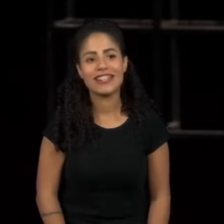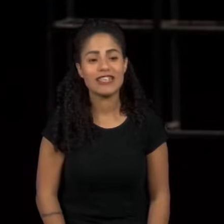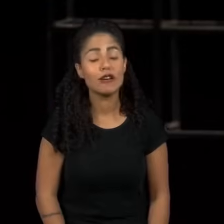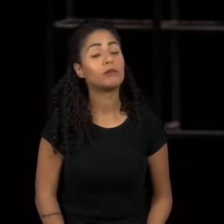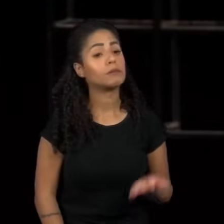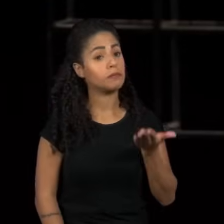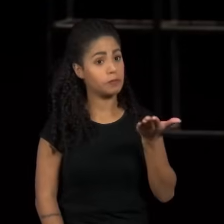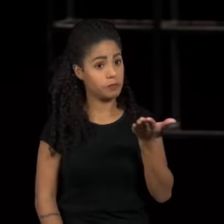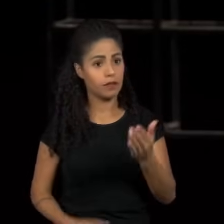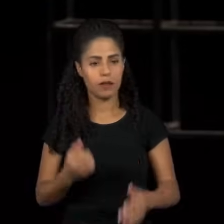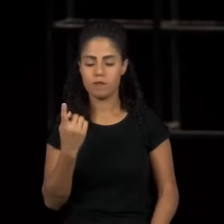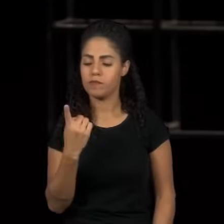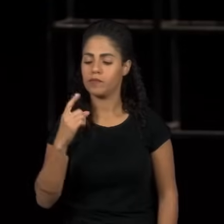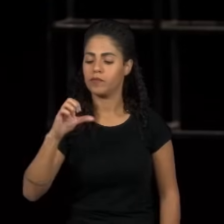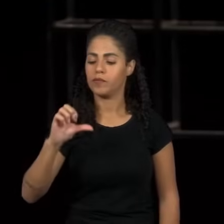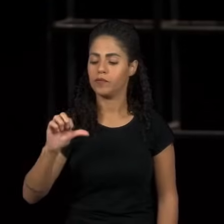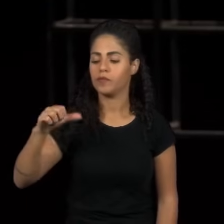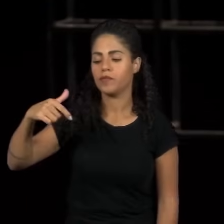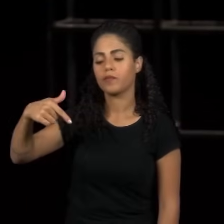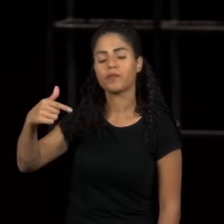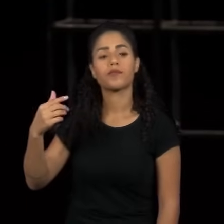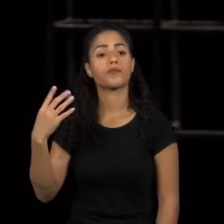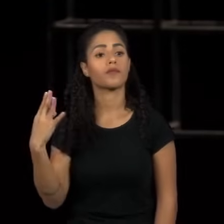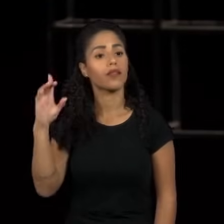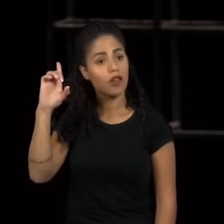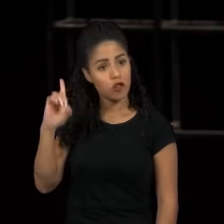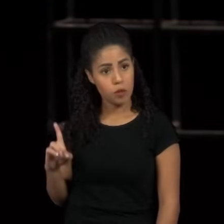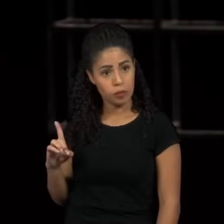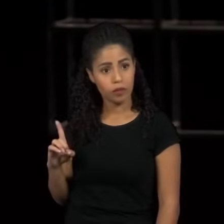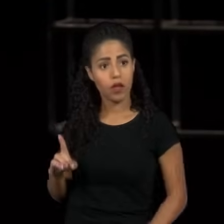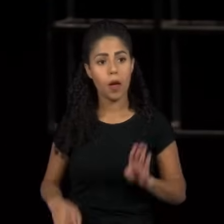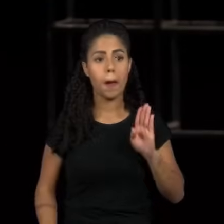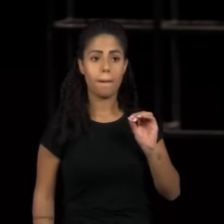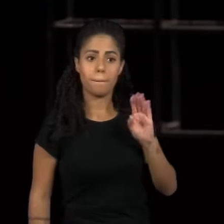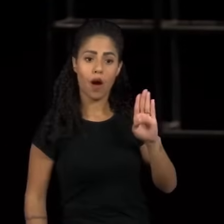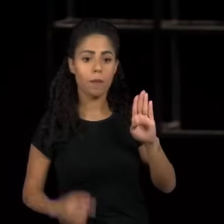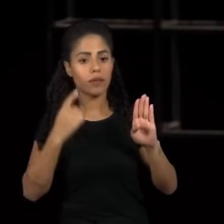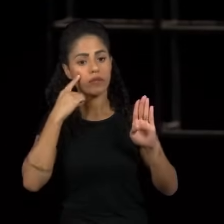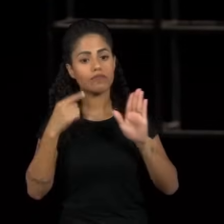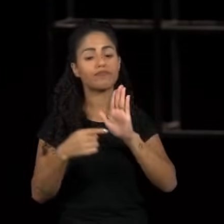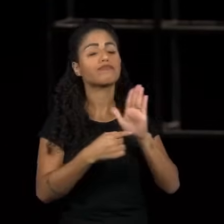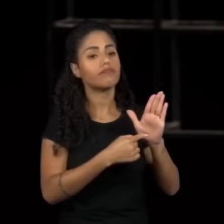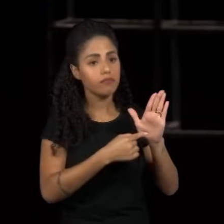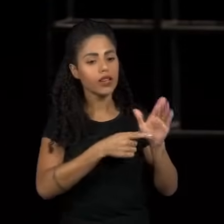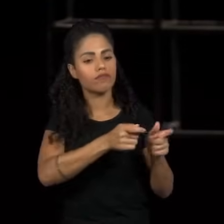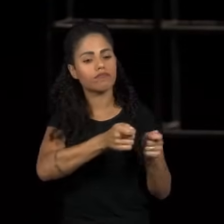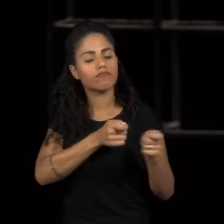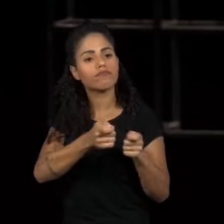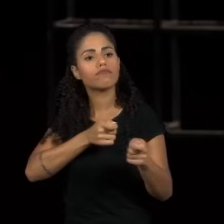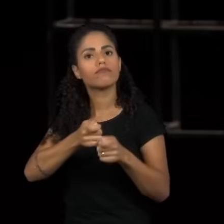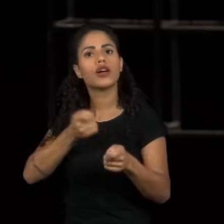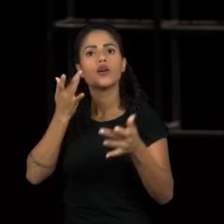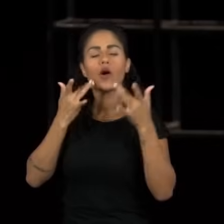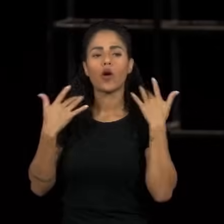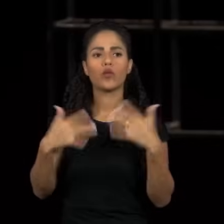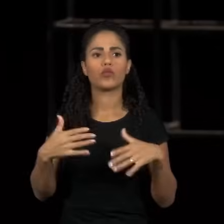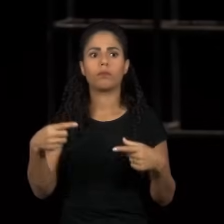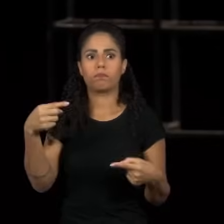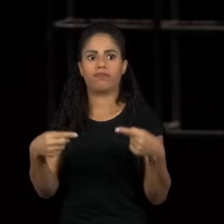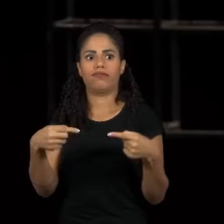Selma, em 1974, o diretor Bob Wilson veio ao Brasil e dirigiu um espetáculo para lá de